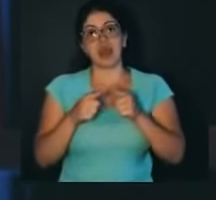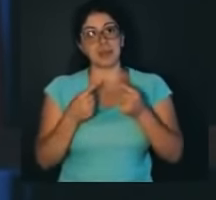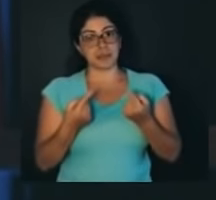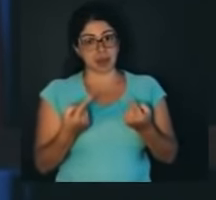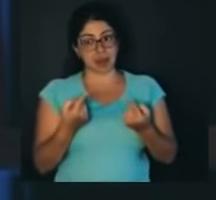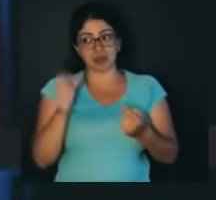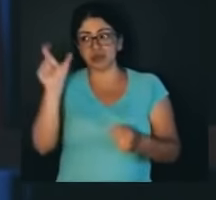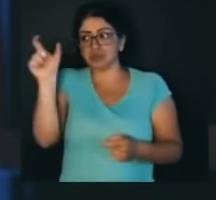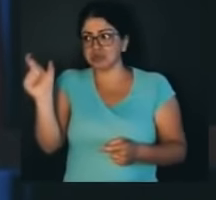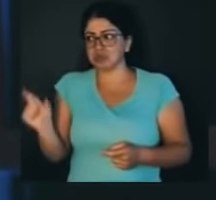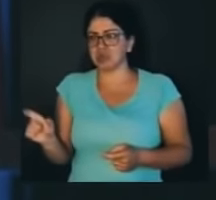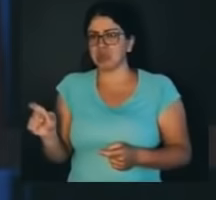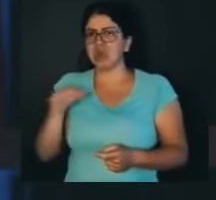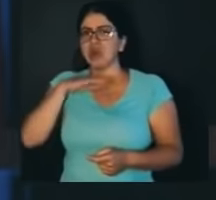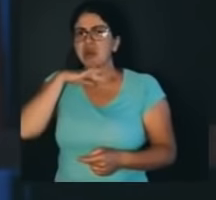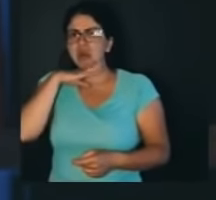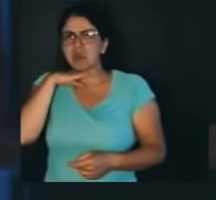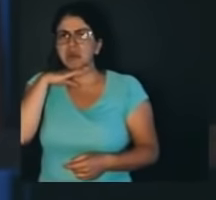justamente